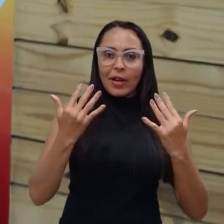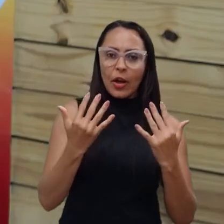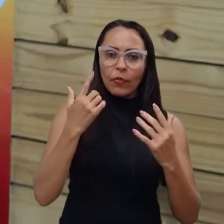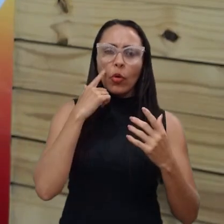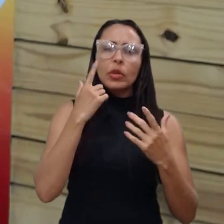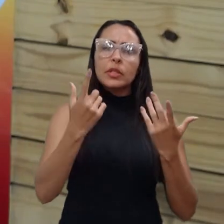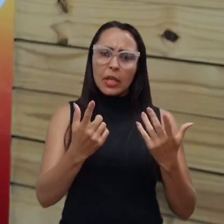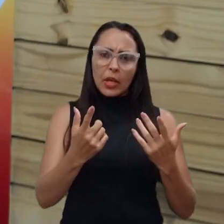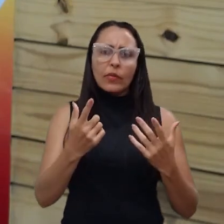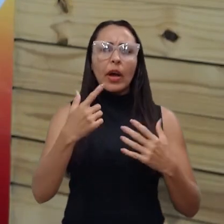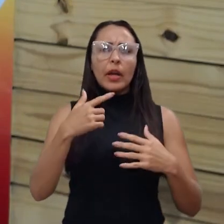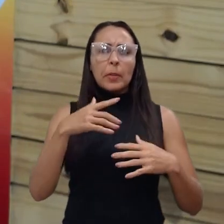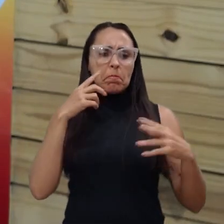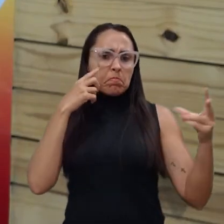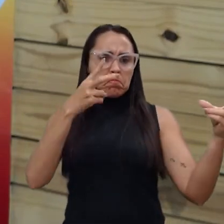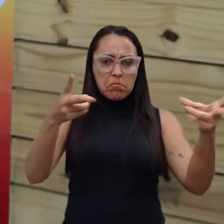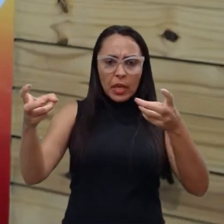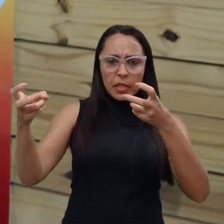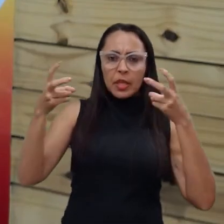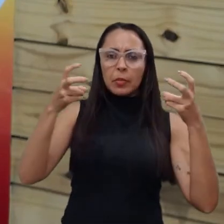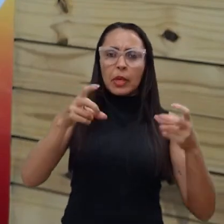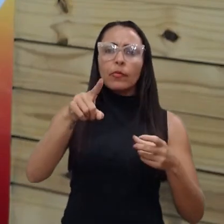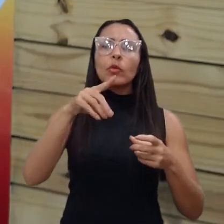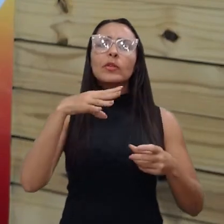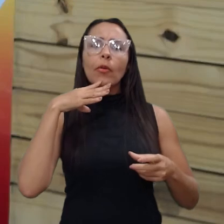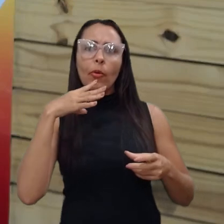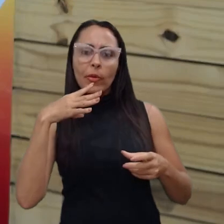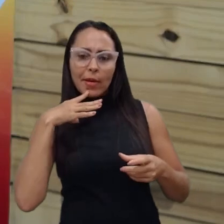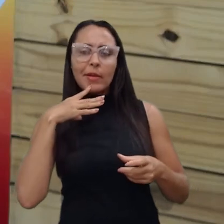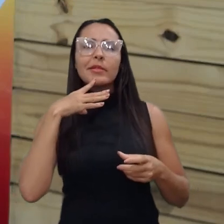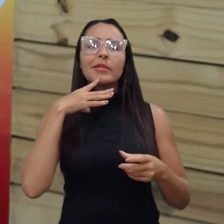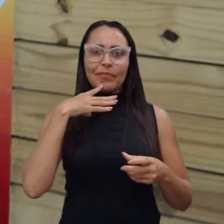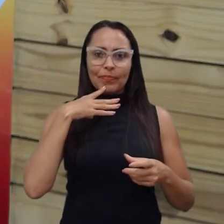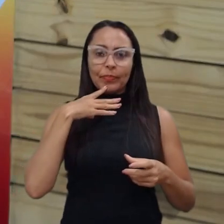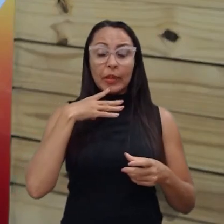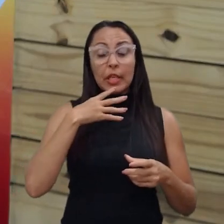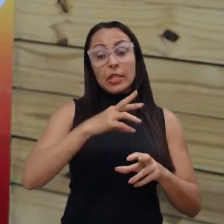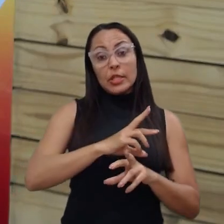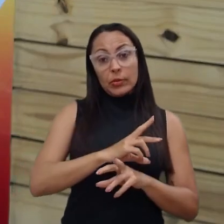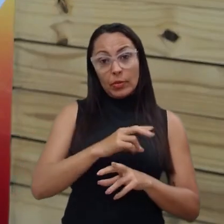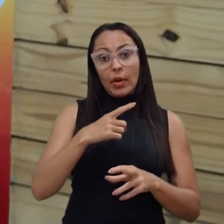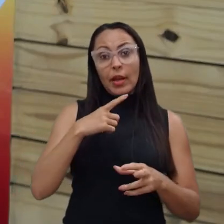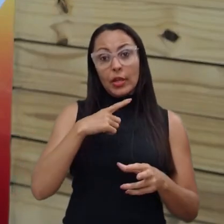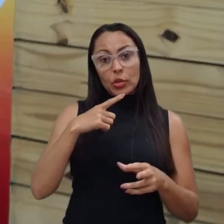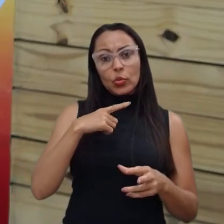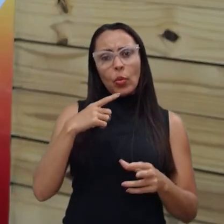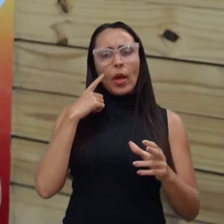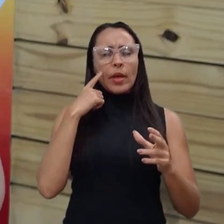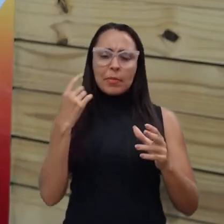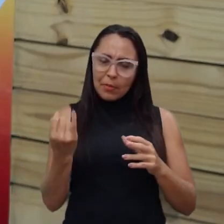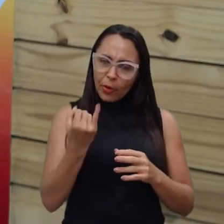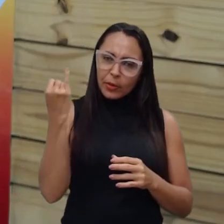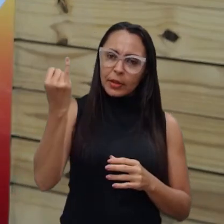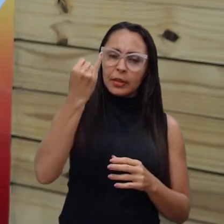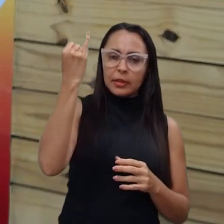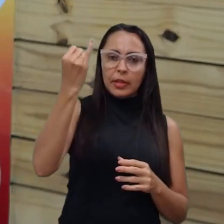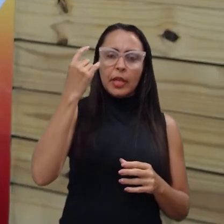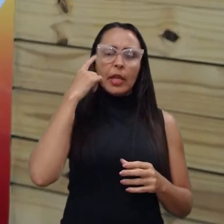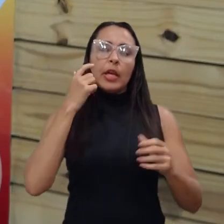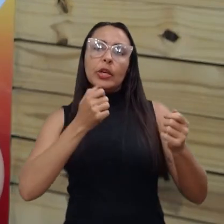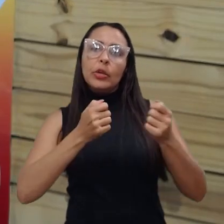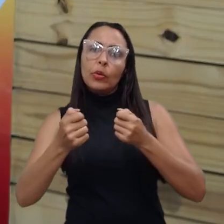tem conhecimento em relação à gestão de resíduos sólidos. Isso é um diferencial, como eu falei. E principalmente em relação ao